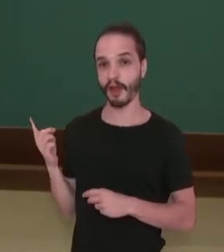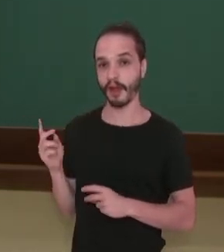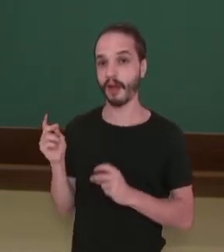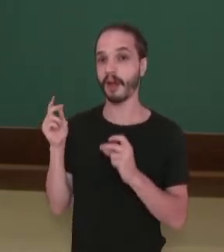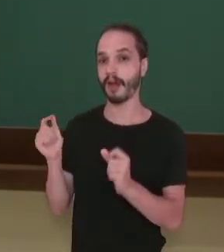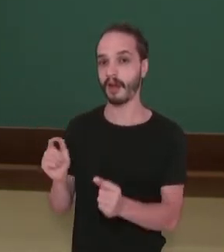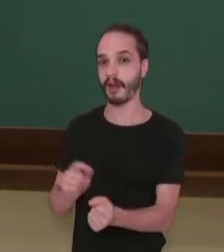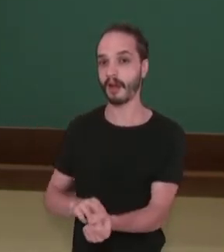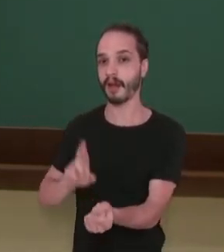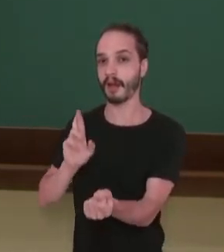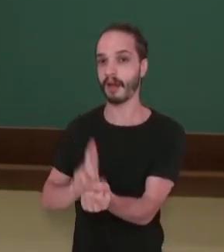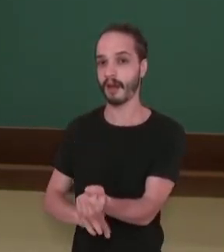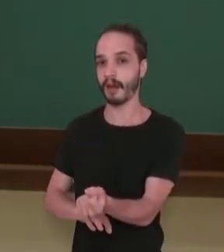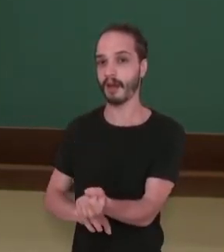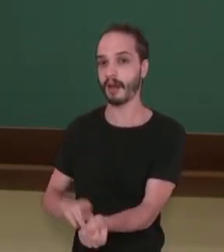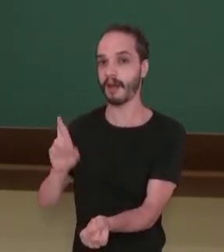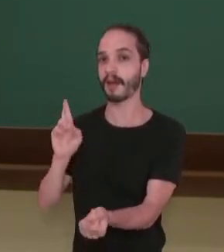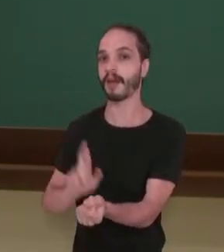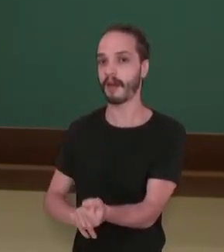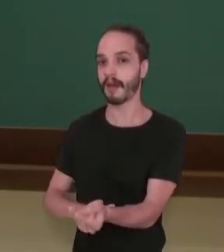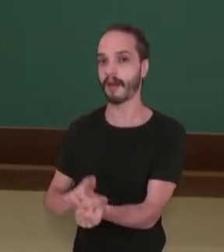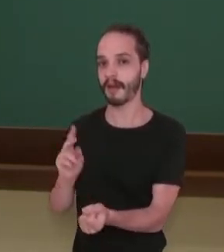tô ritmando, aí eu tô dançando.